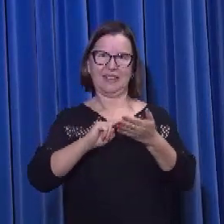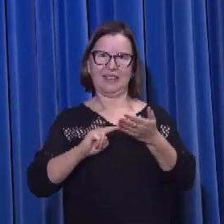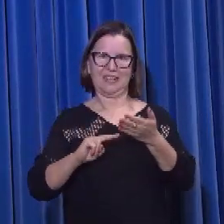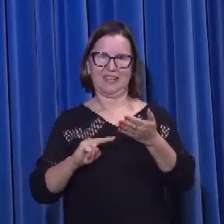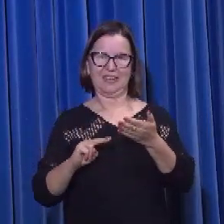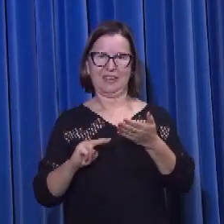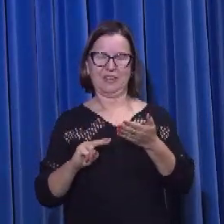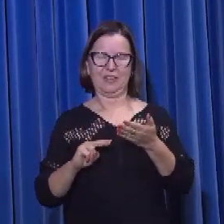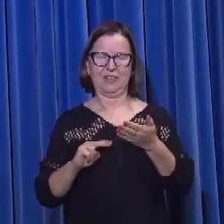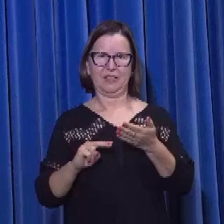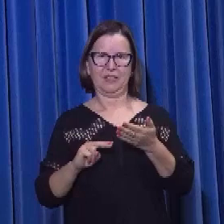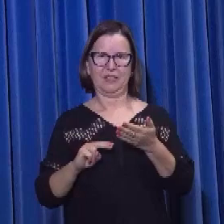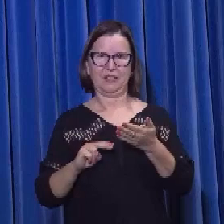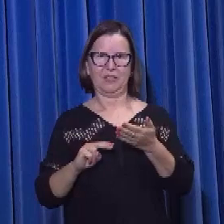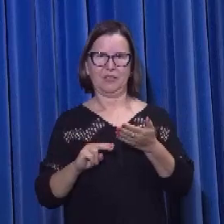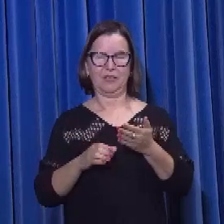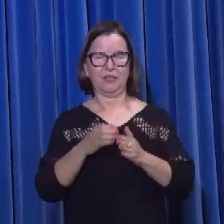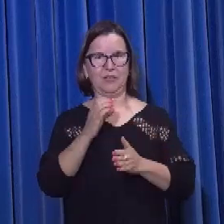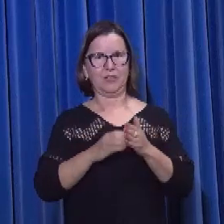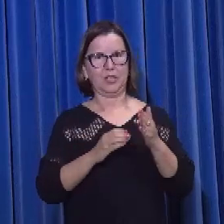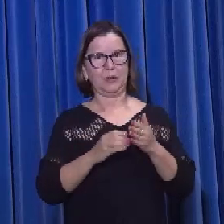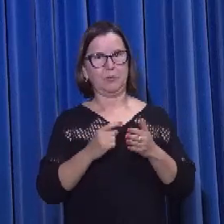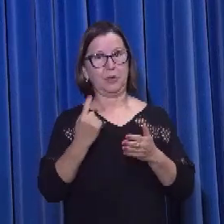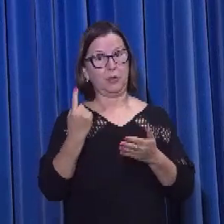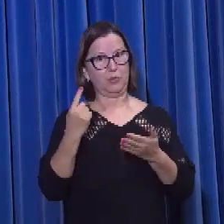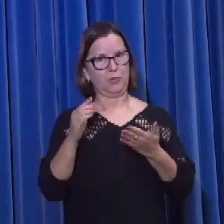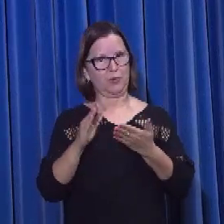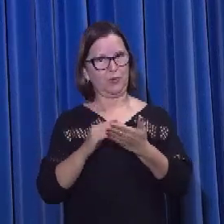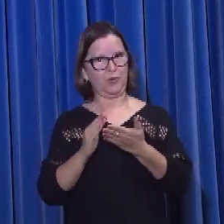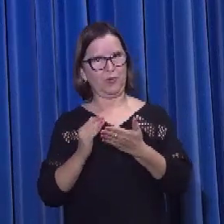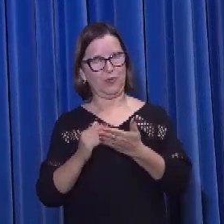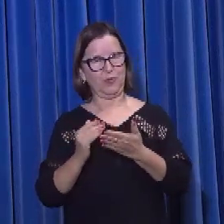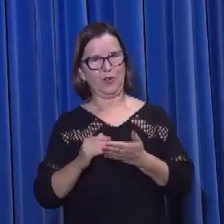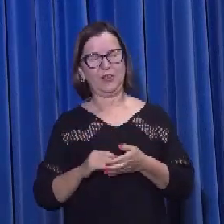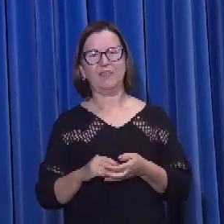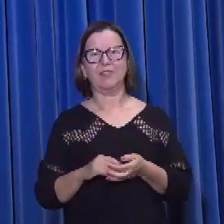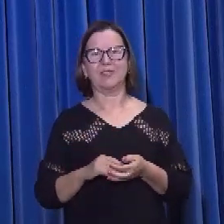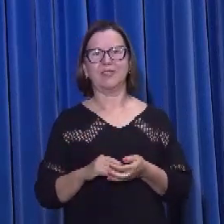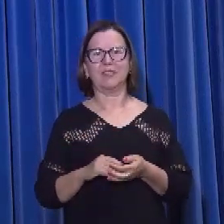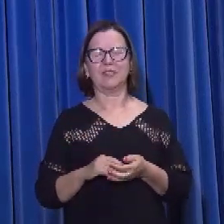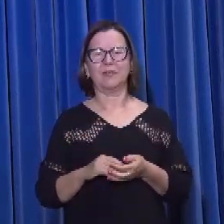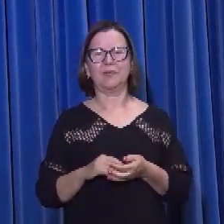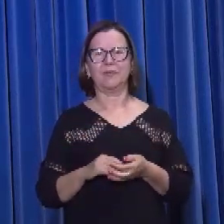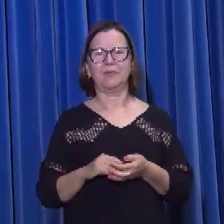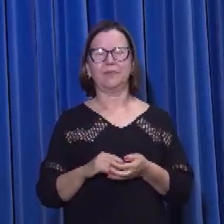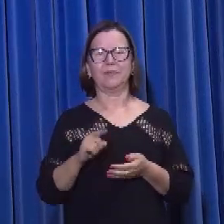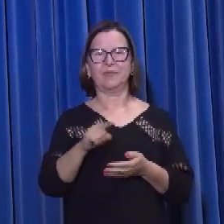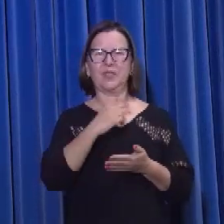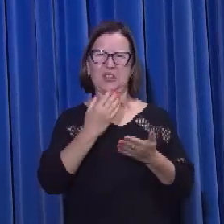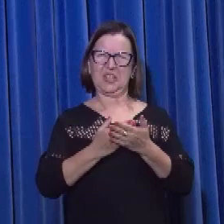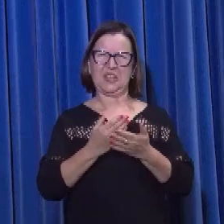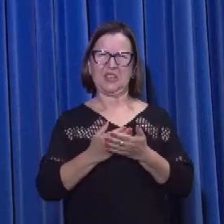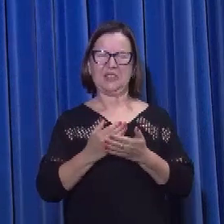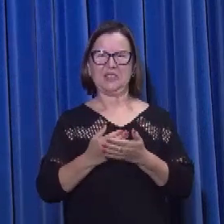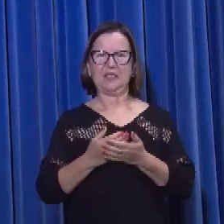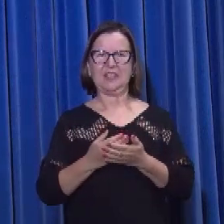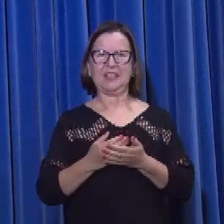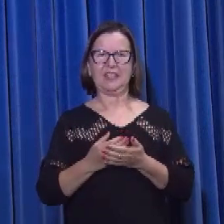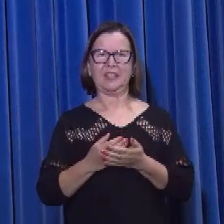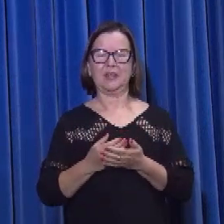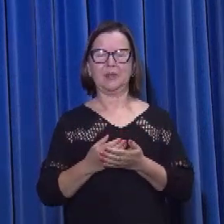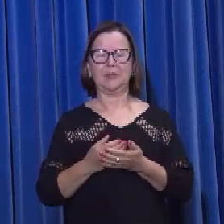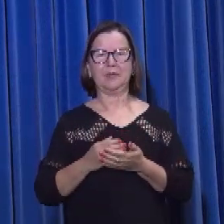trecho aqui de um livro que recentemente nós estudamos lá na colina, que diz assim: